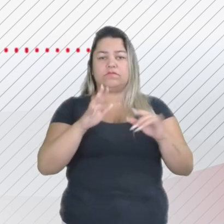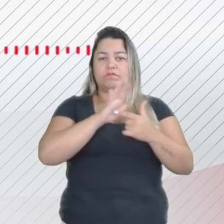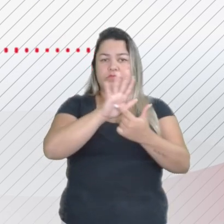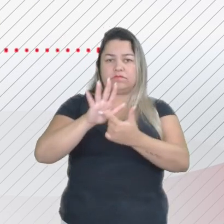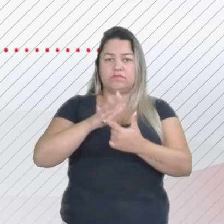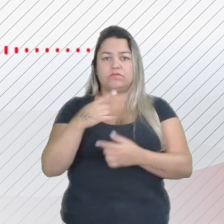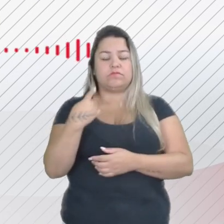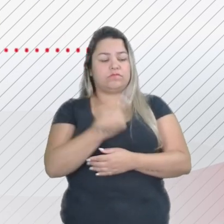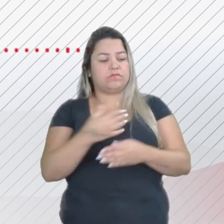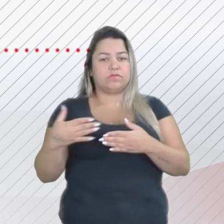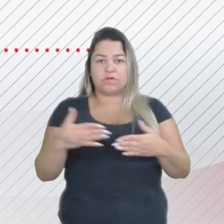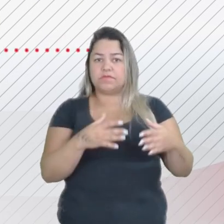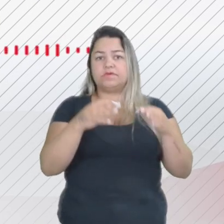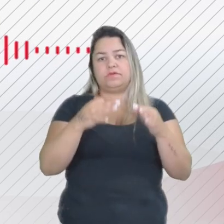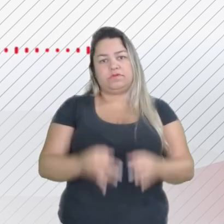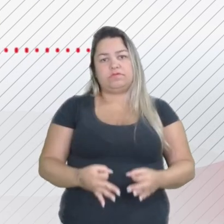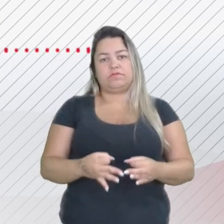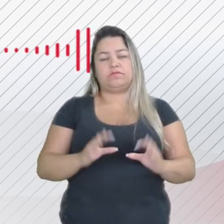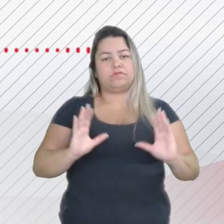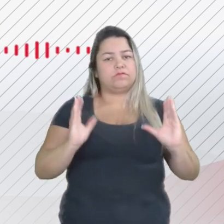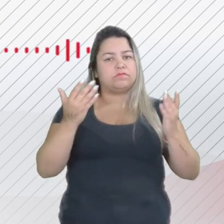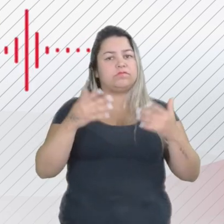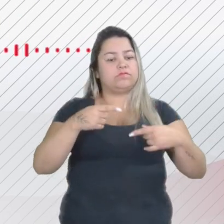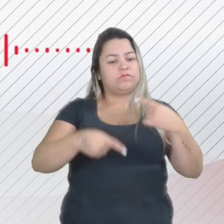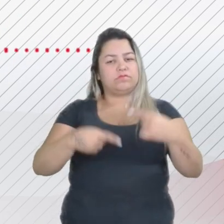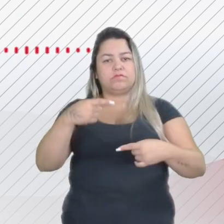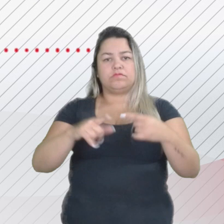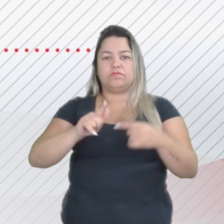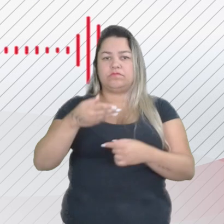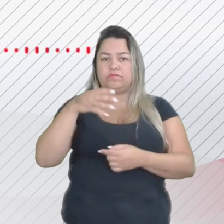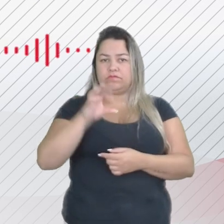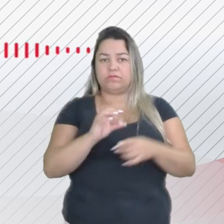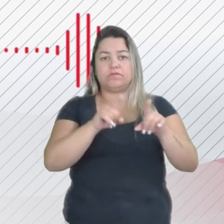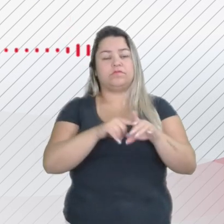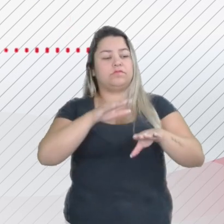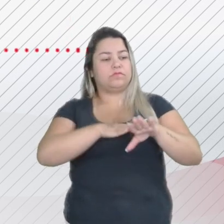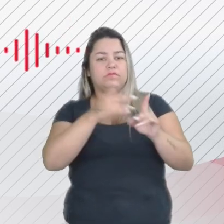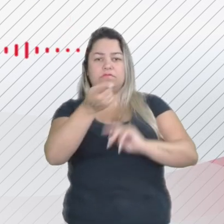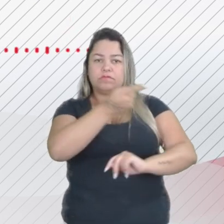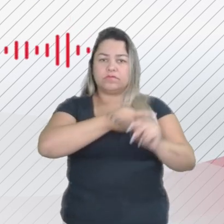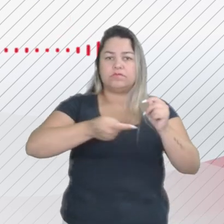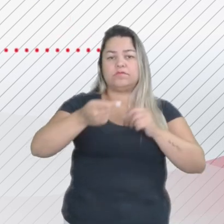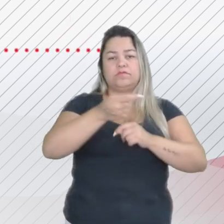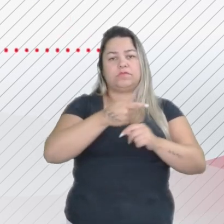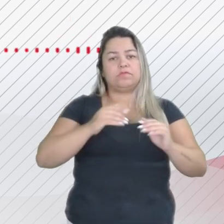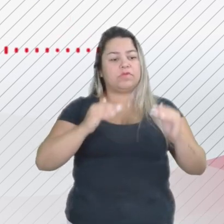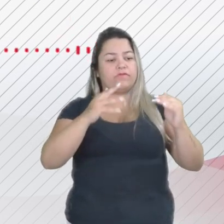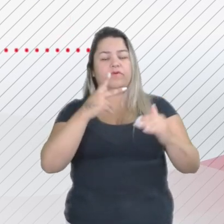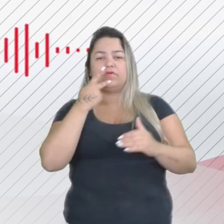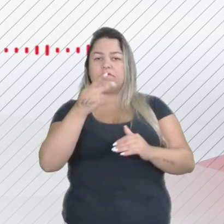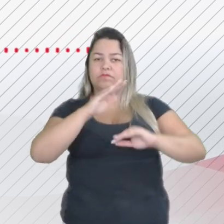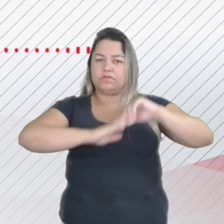indicam que estamos no caminho certo. Em evento paralelo à reunião do G20, das 20 maiores economias do mundo,